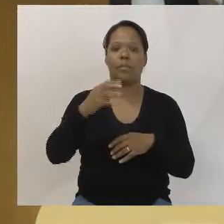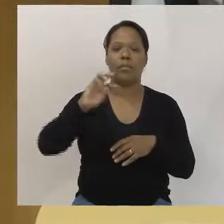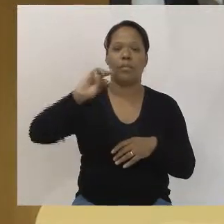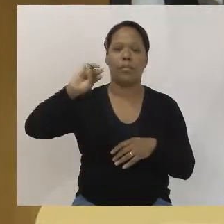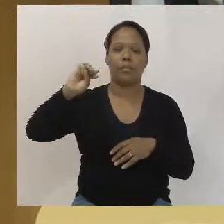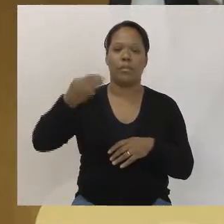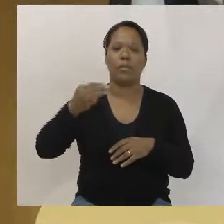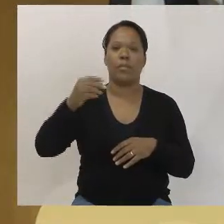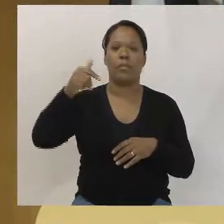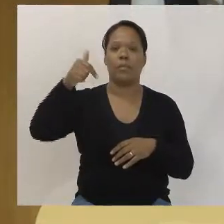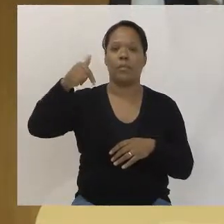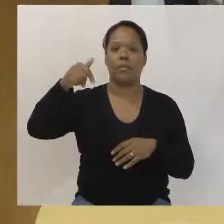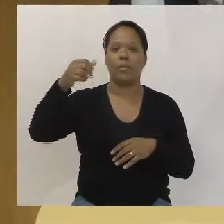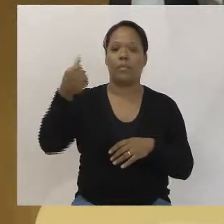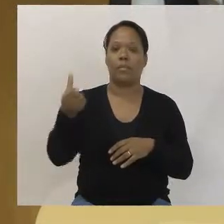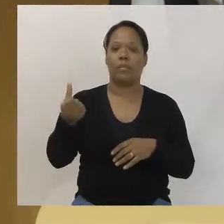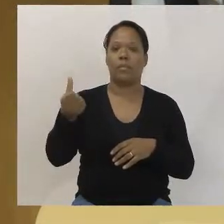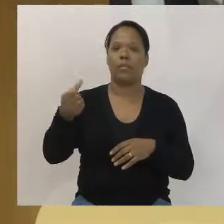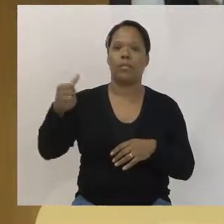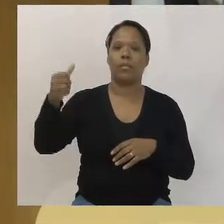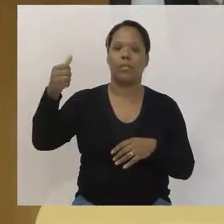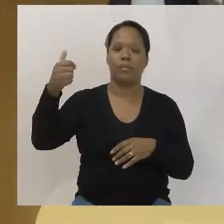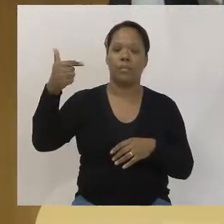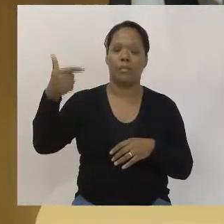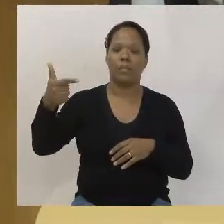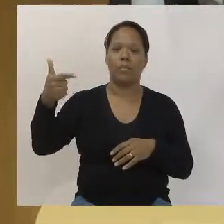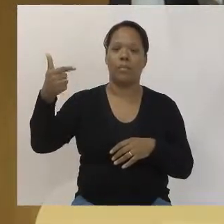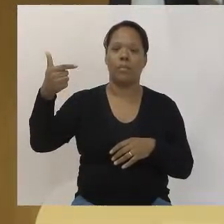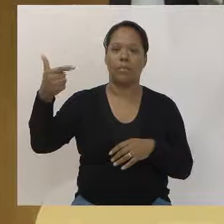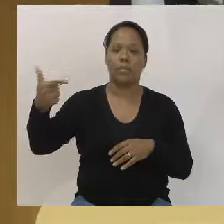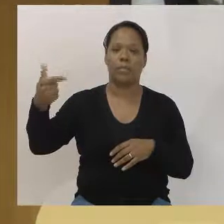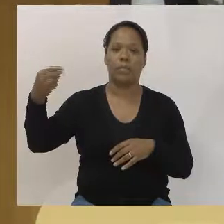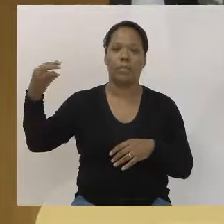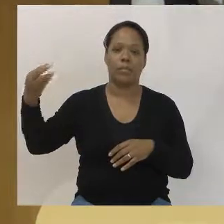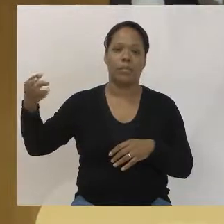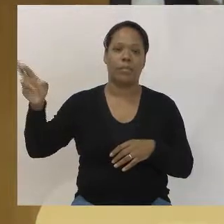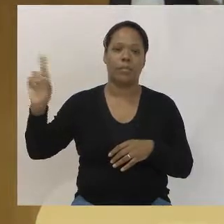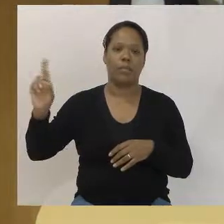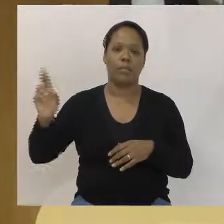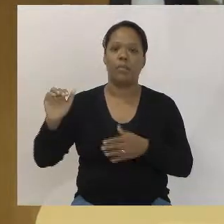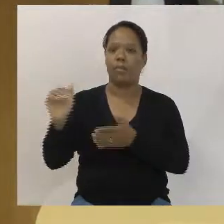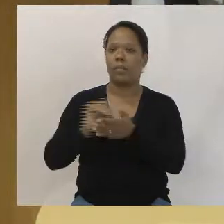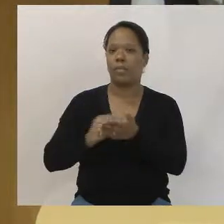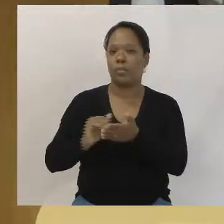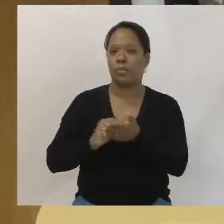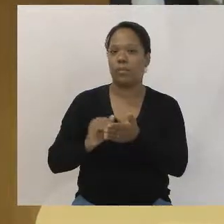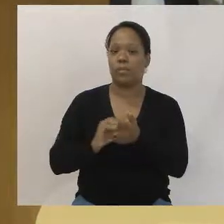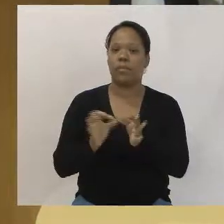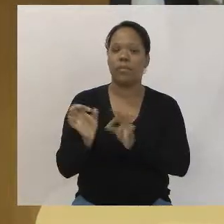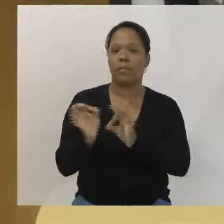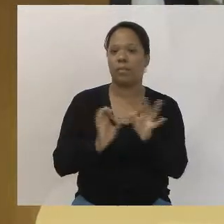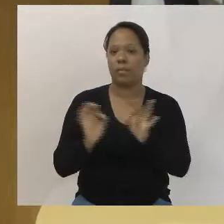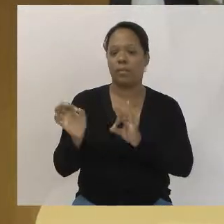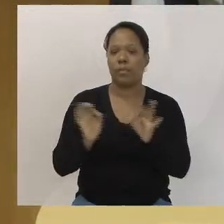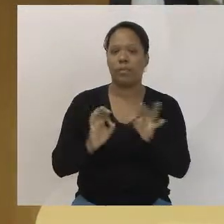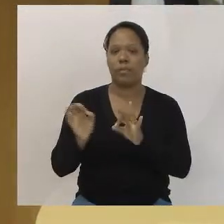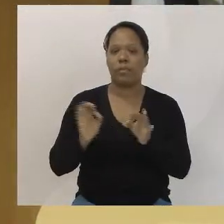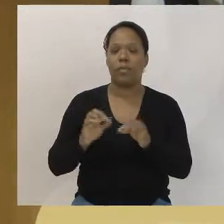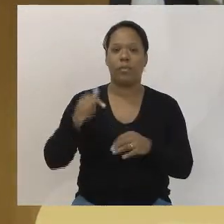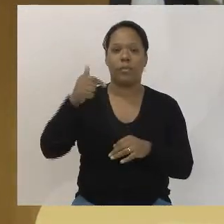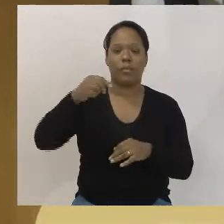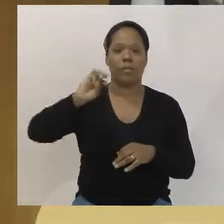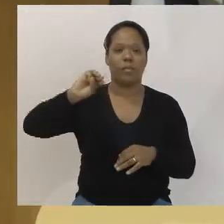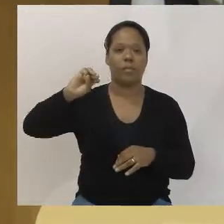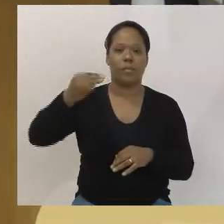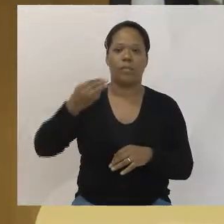milhões 76 mil e duzentos e vinte e três reais a secretaria de planejamento sete